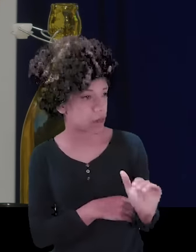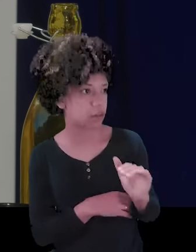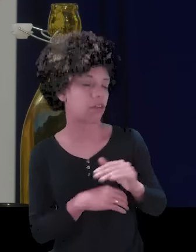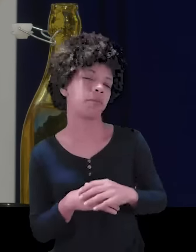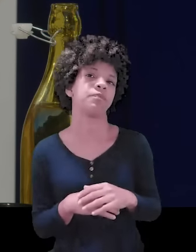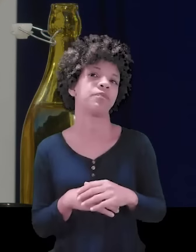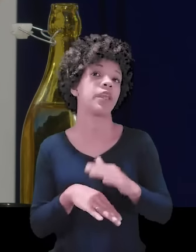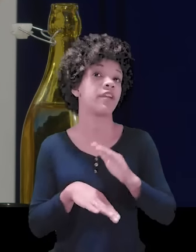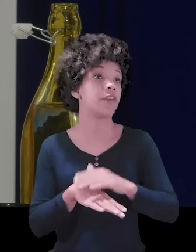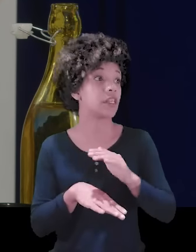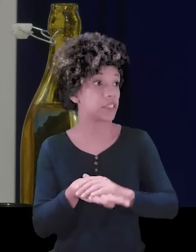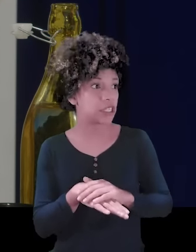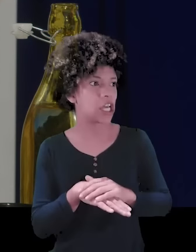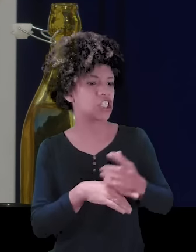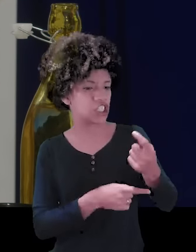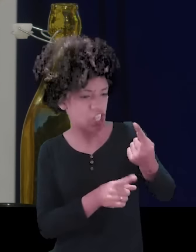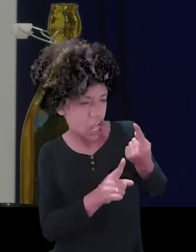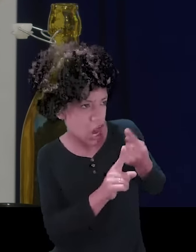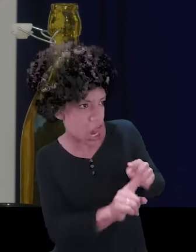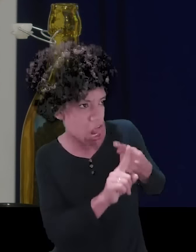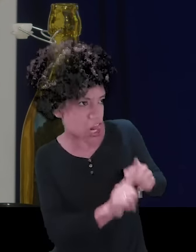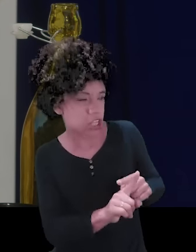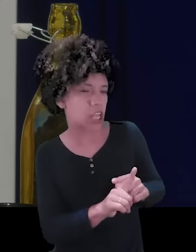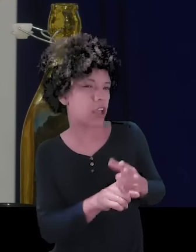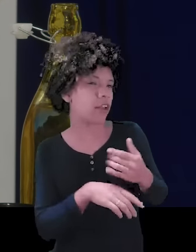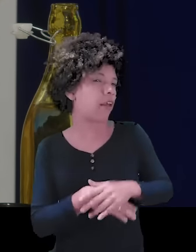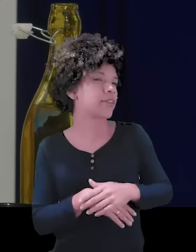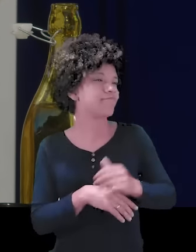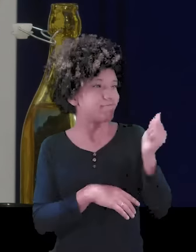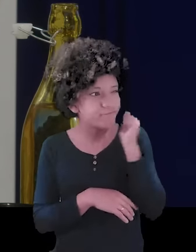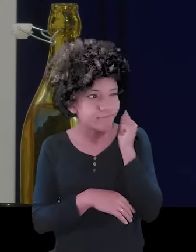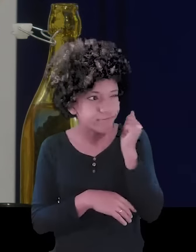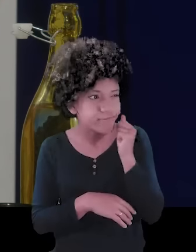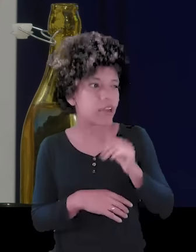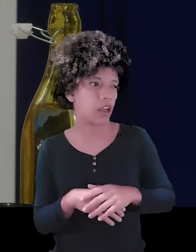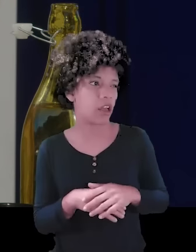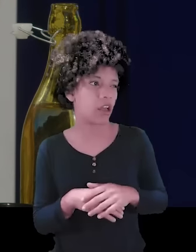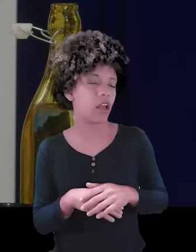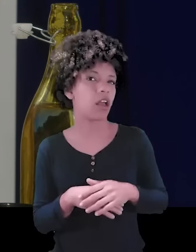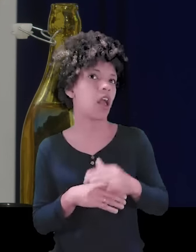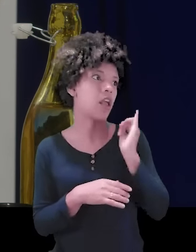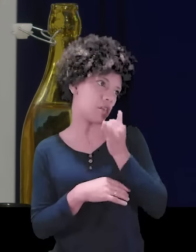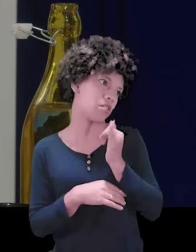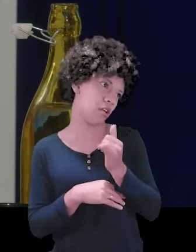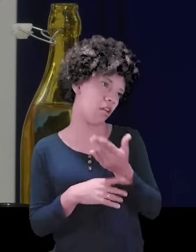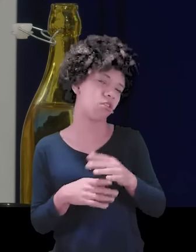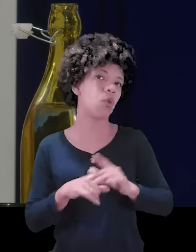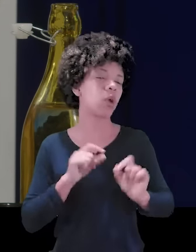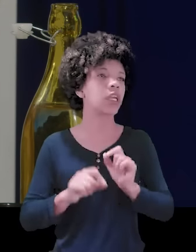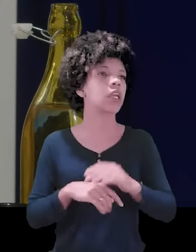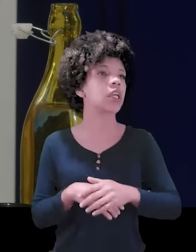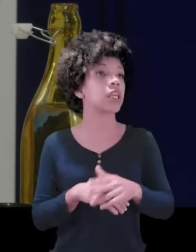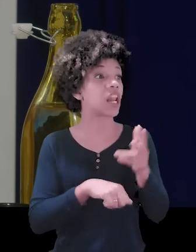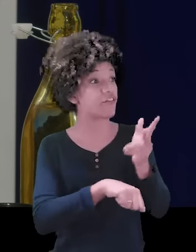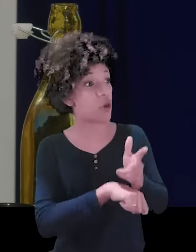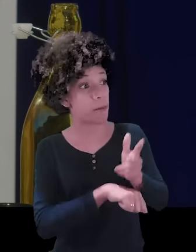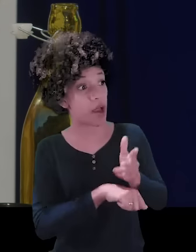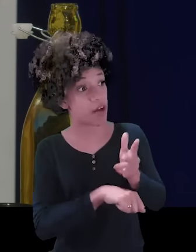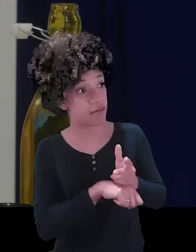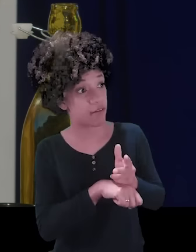ele fazia aquela situação de exploração ela ele era tão cara de pau é segundo o celular duas vítimas que ele chegar a